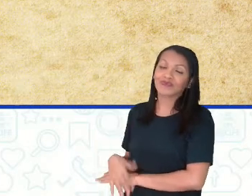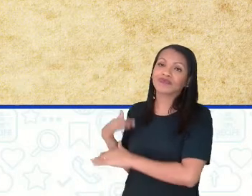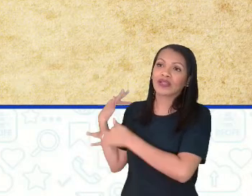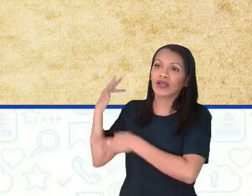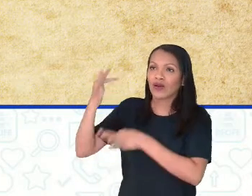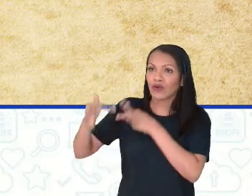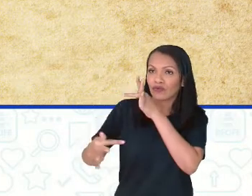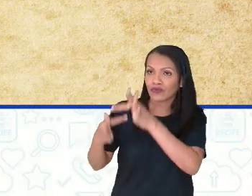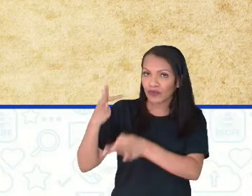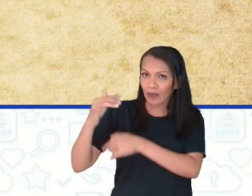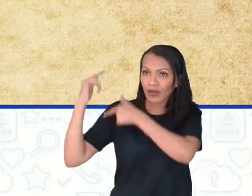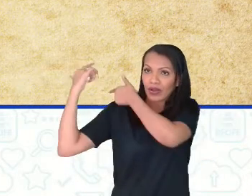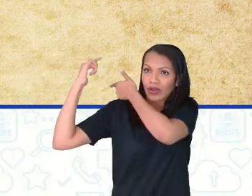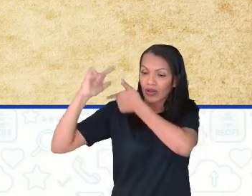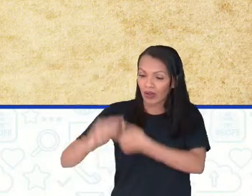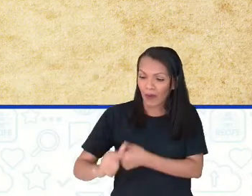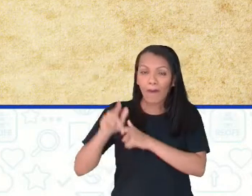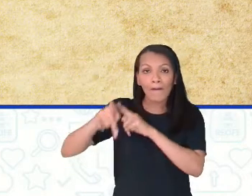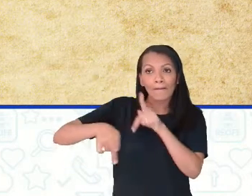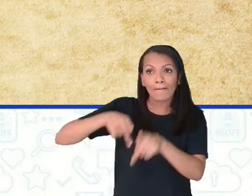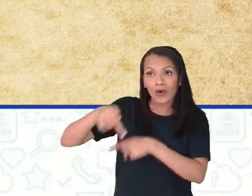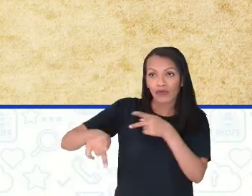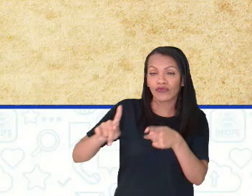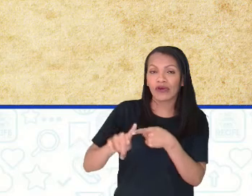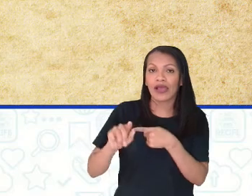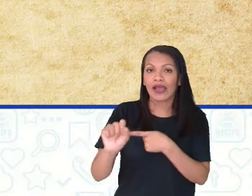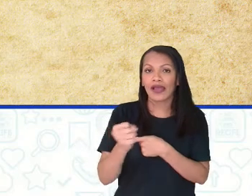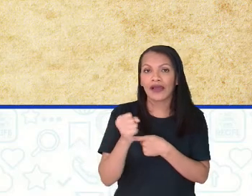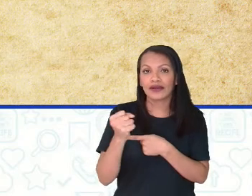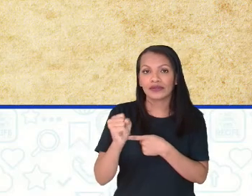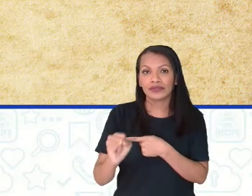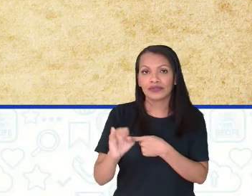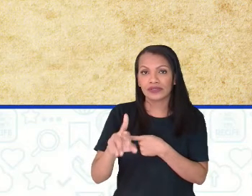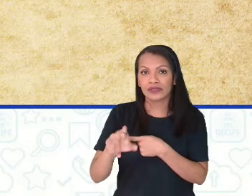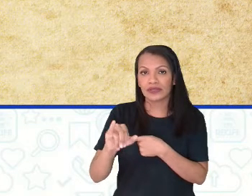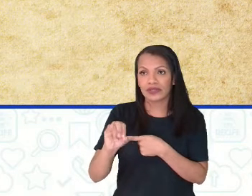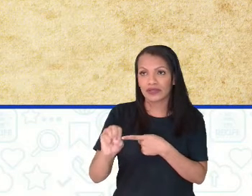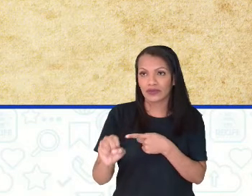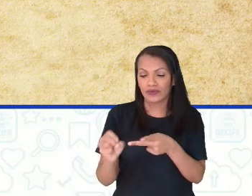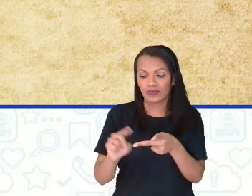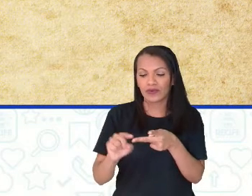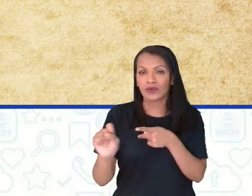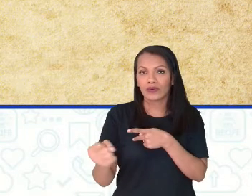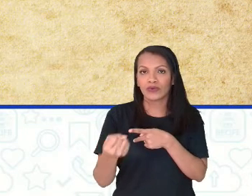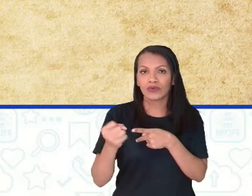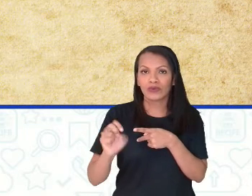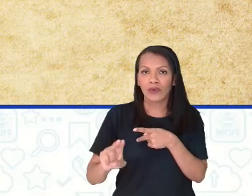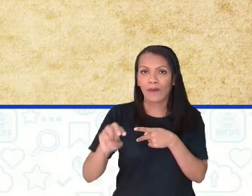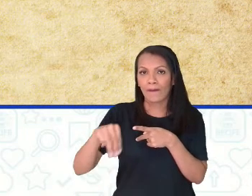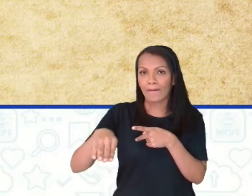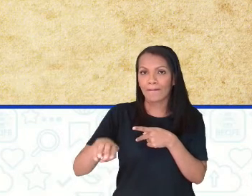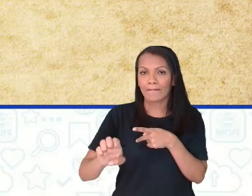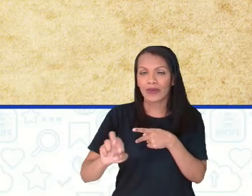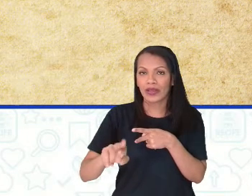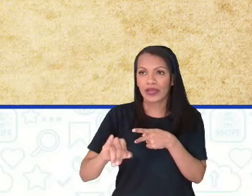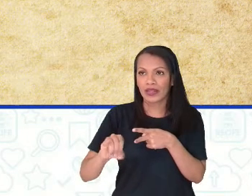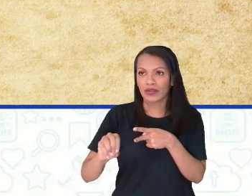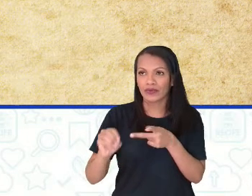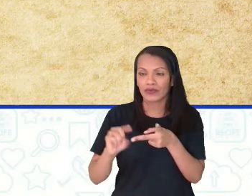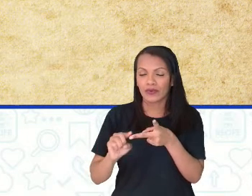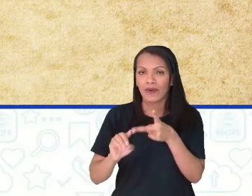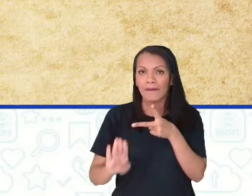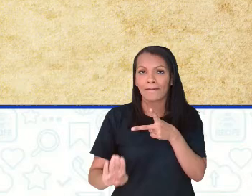foi tradição entre os assírios, sumérios e babilônios. Por volta de 1500 a.C., os sumérios